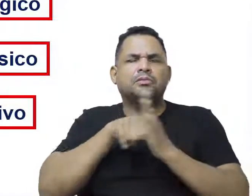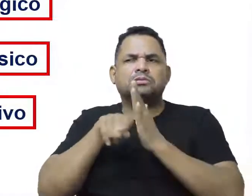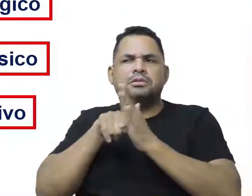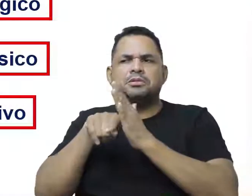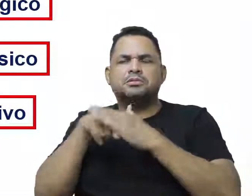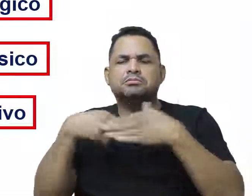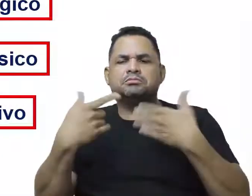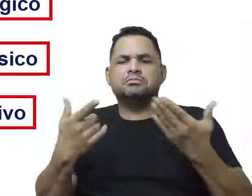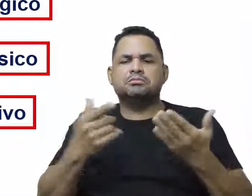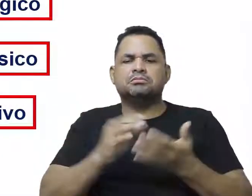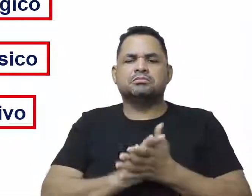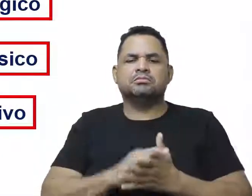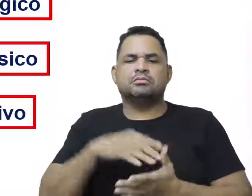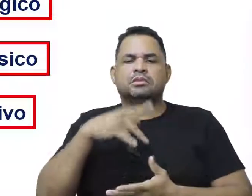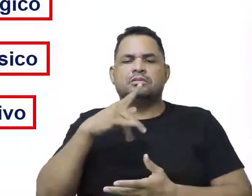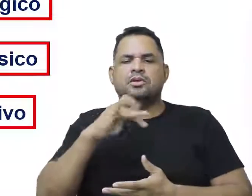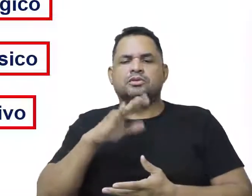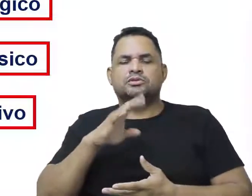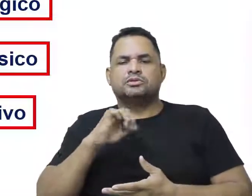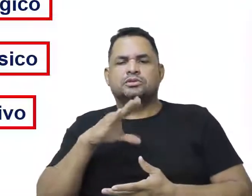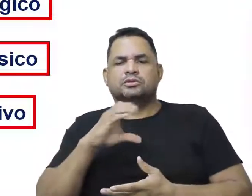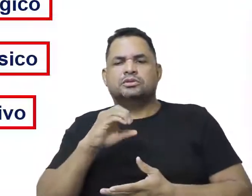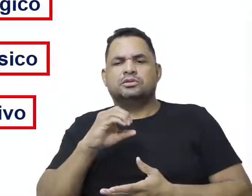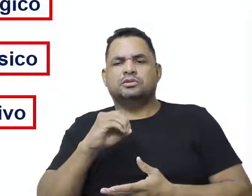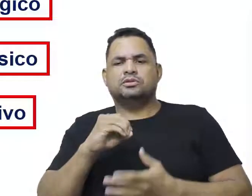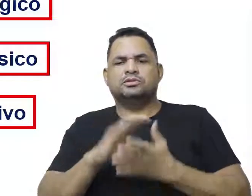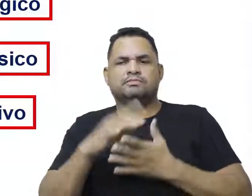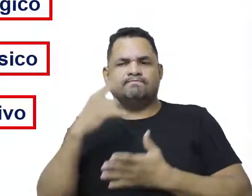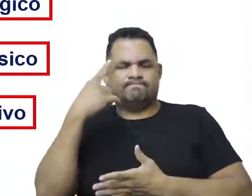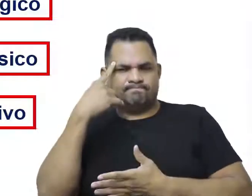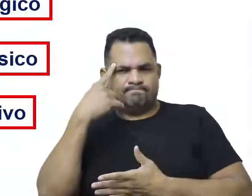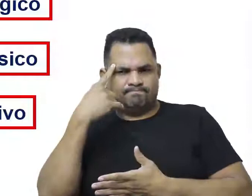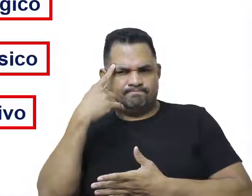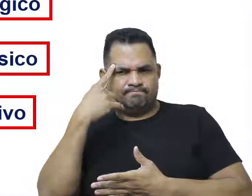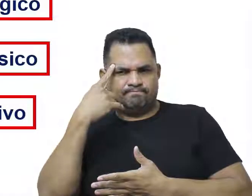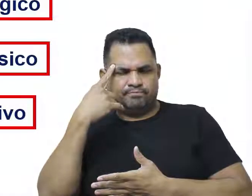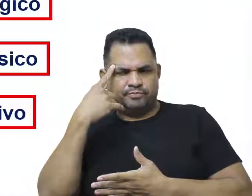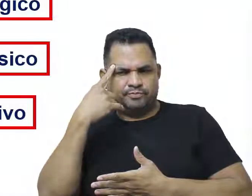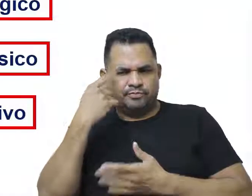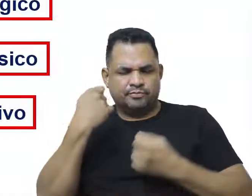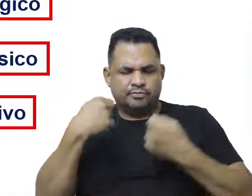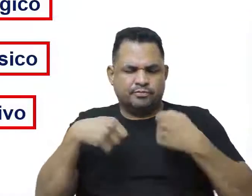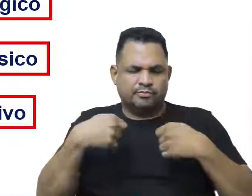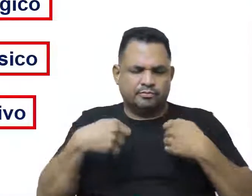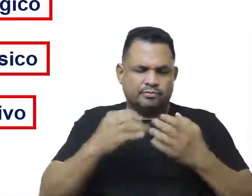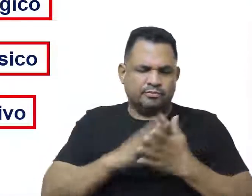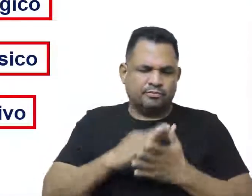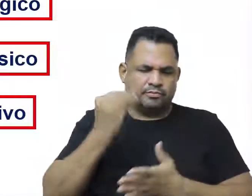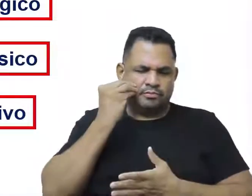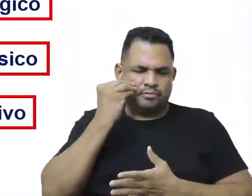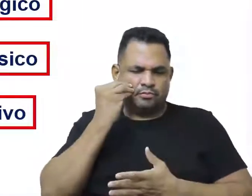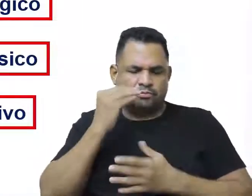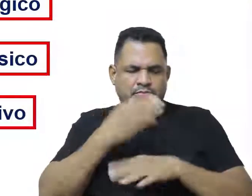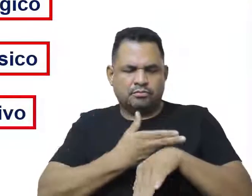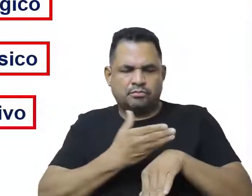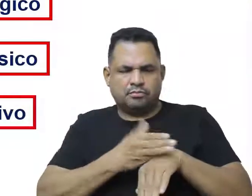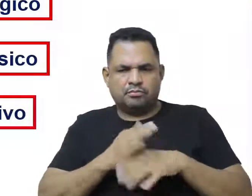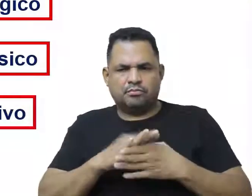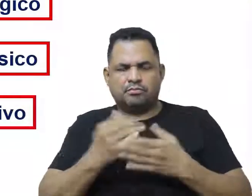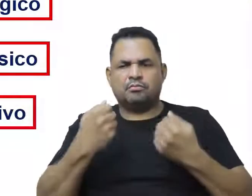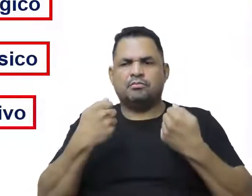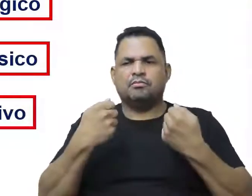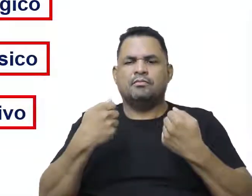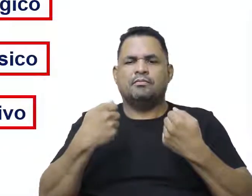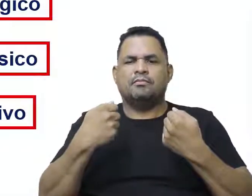o terceiro é o positivo é aquele que ele pensa assim olha a gente precisa de experiências e empíricas para